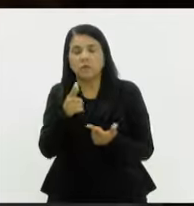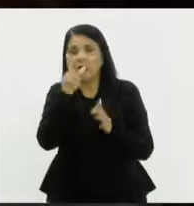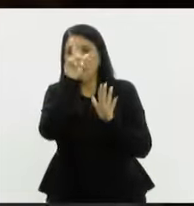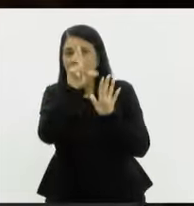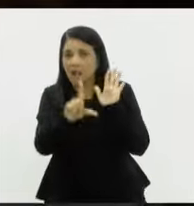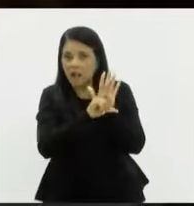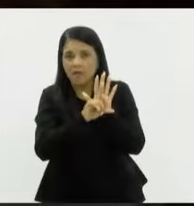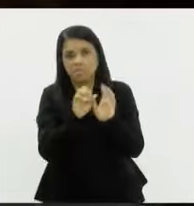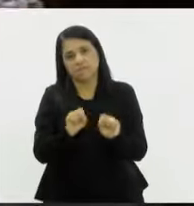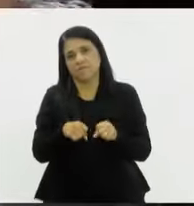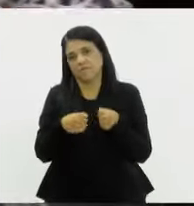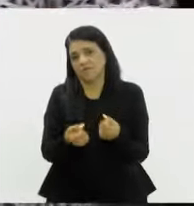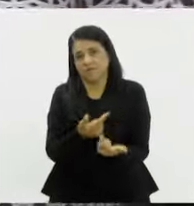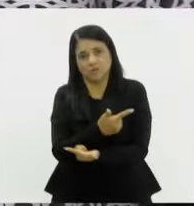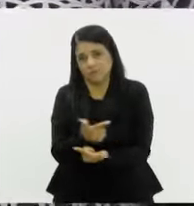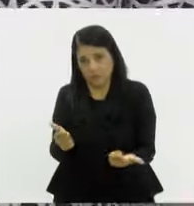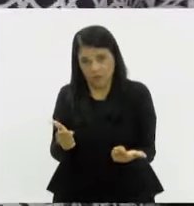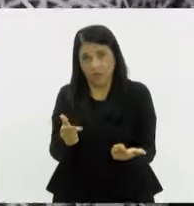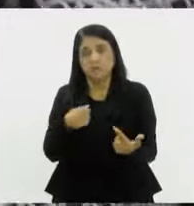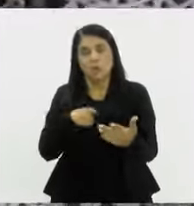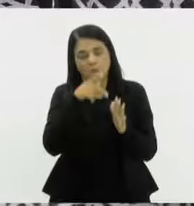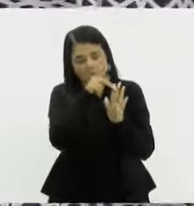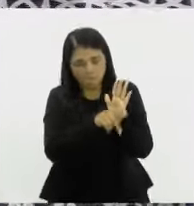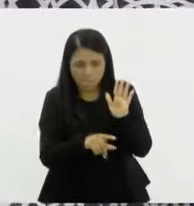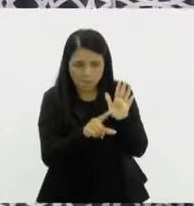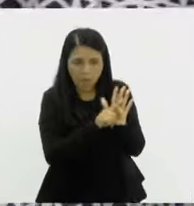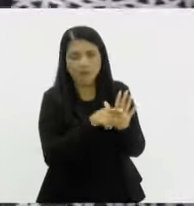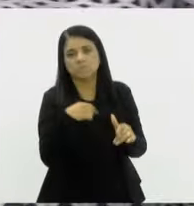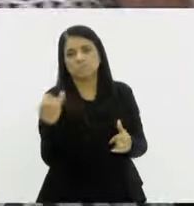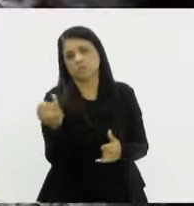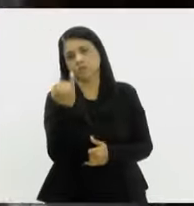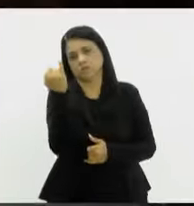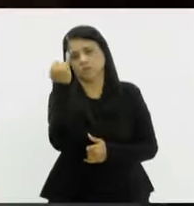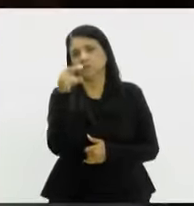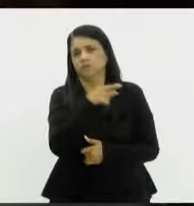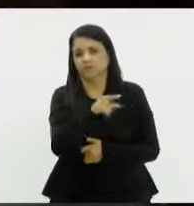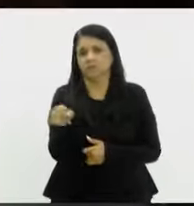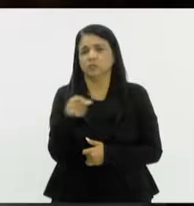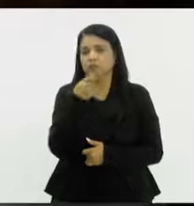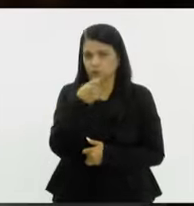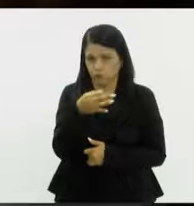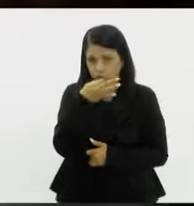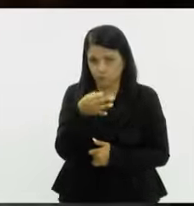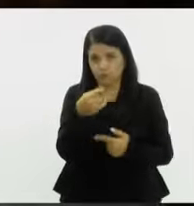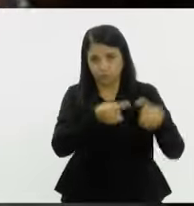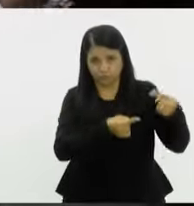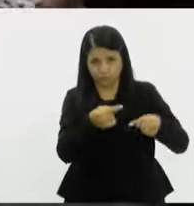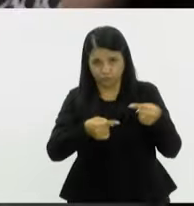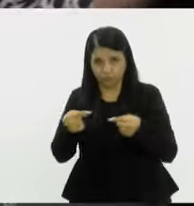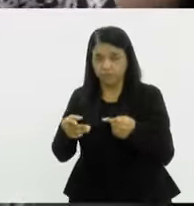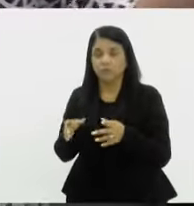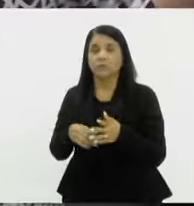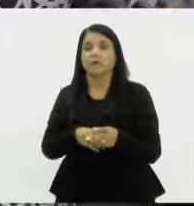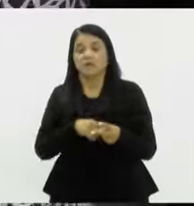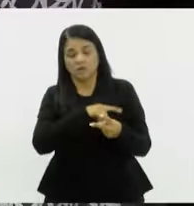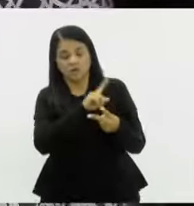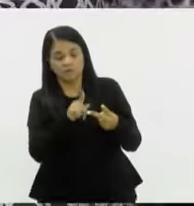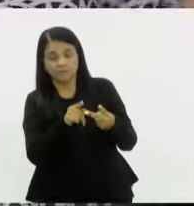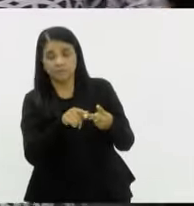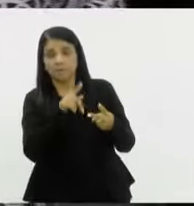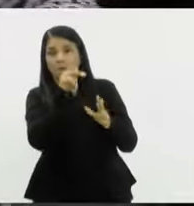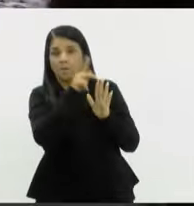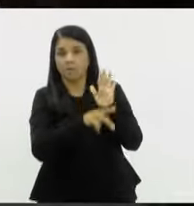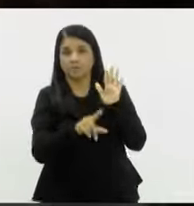Então esse é um PL que eu acho que da maior ância eu queria que vocês também pudessem discutir um projeto de violência obstétrica